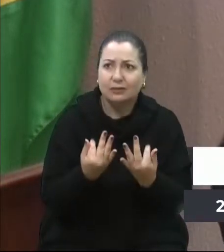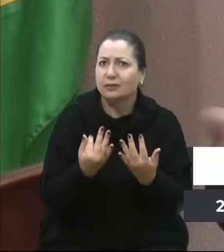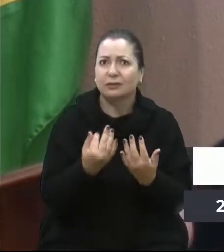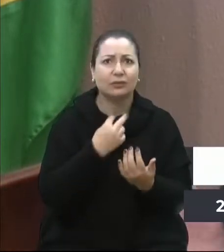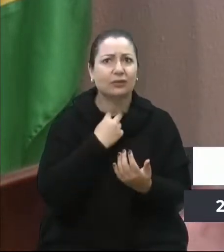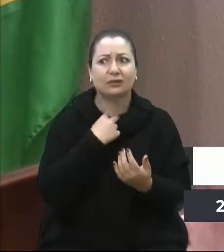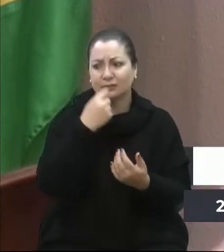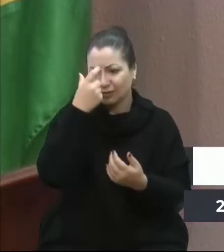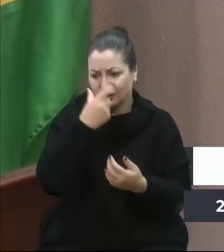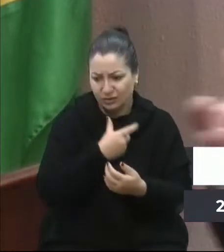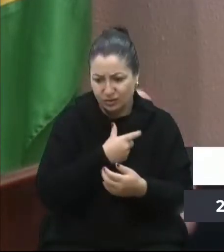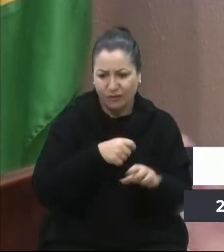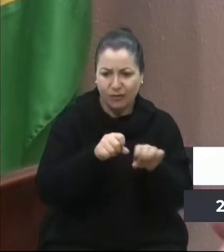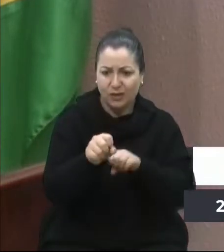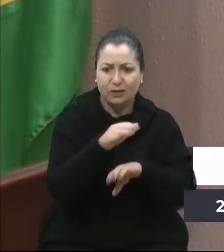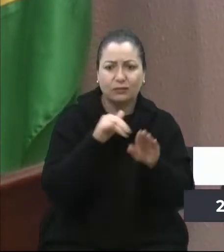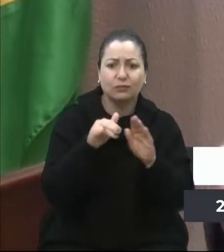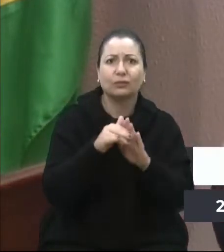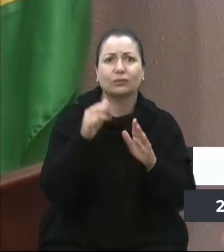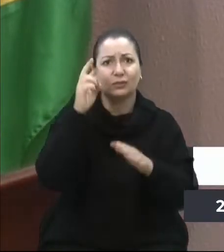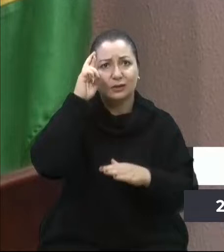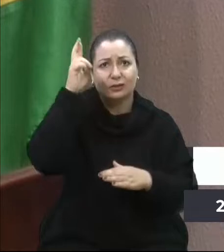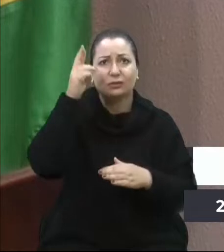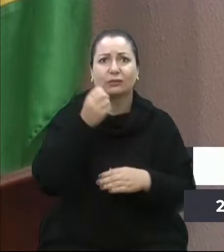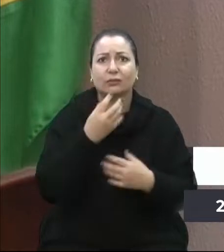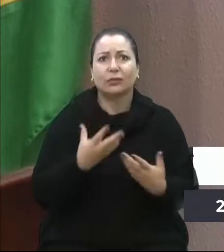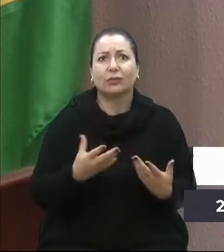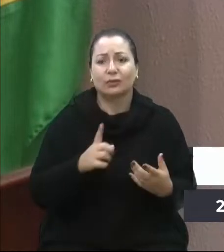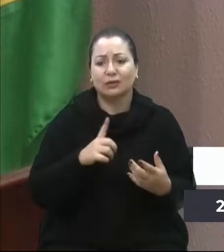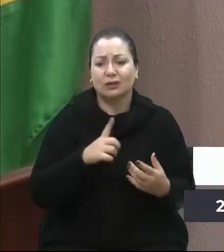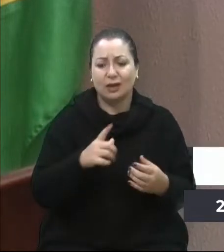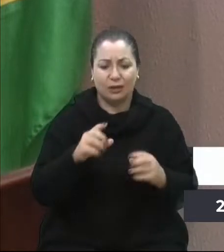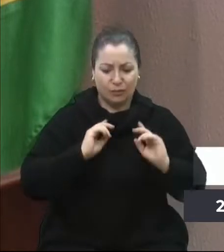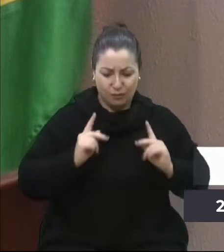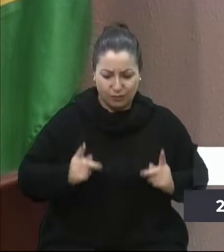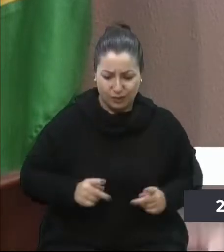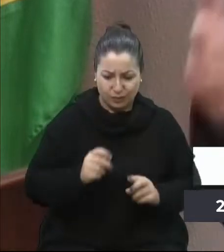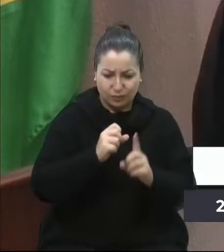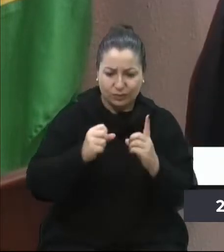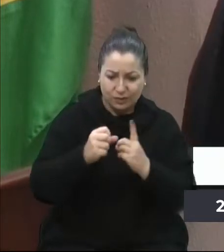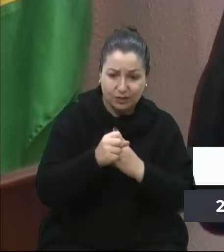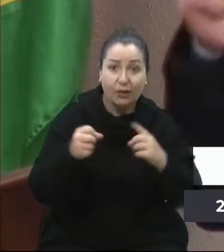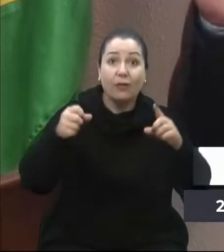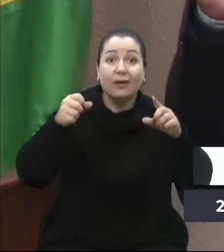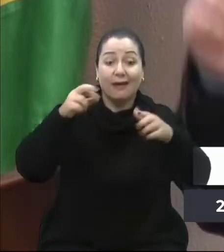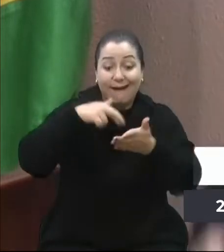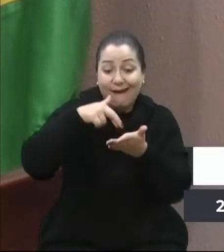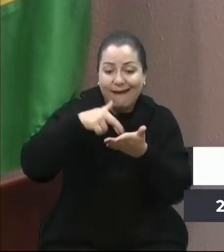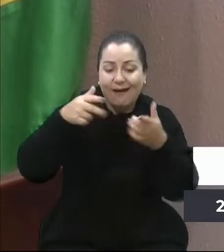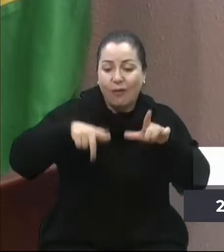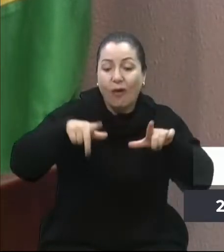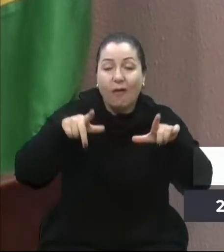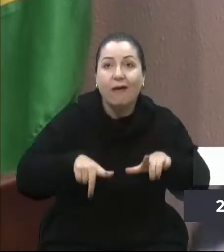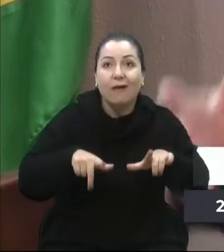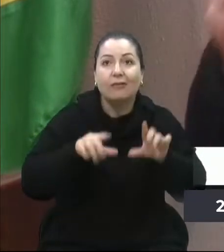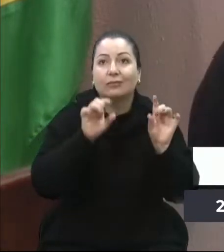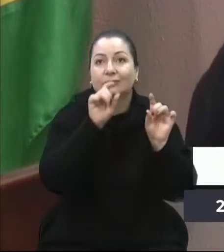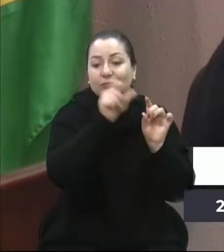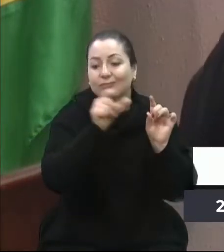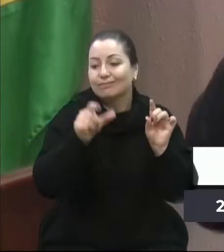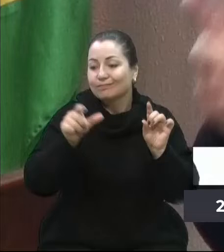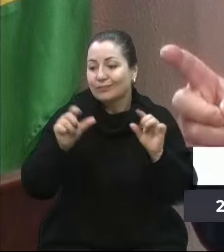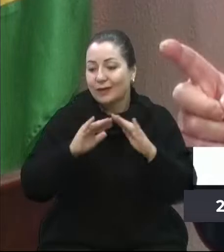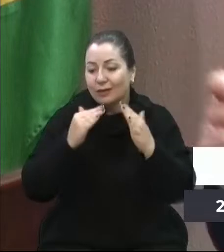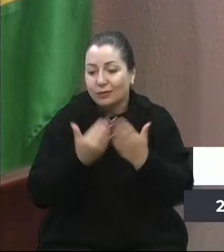Tem a questão humana, tem a questão social e tem a realidade local de cada escola. A realidade local de cada escola. Então, portanto, nós vamos